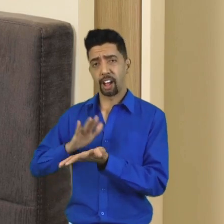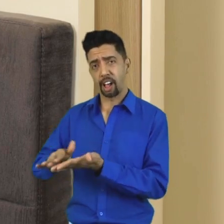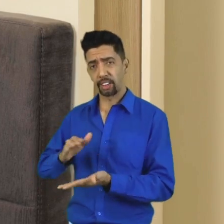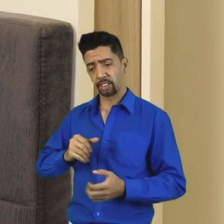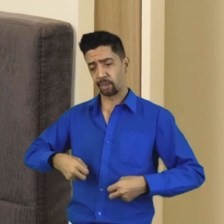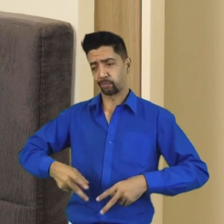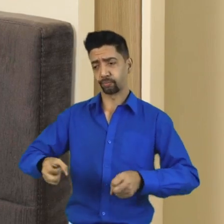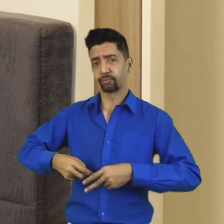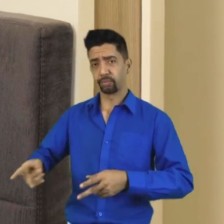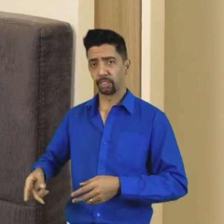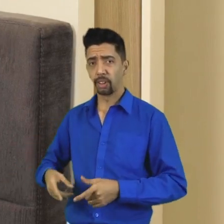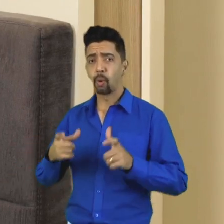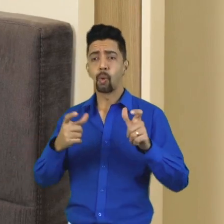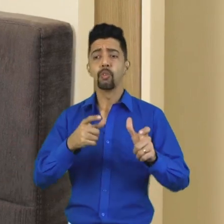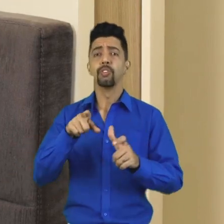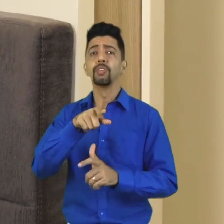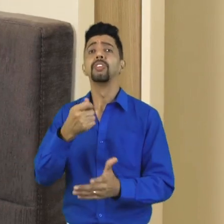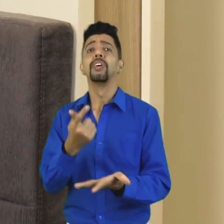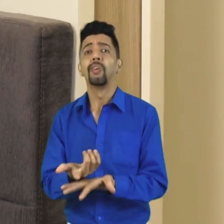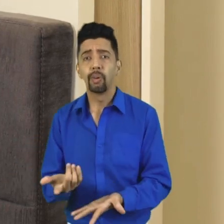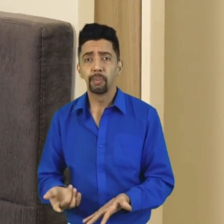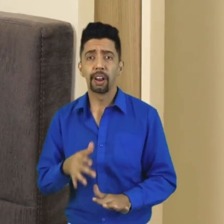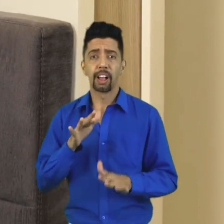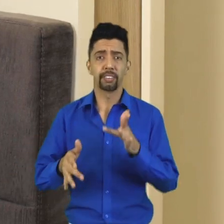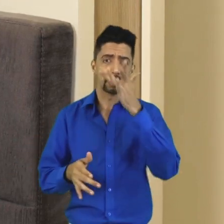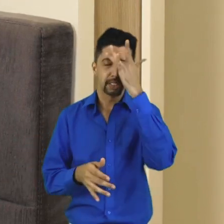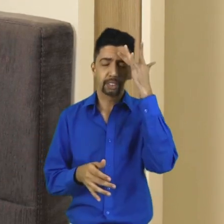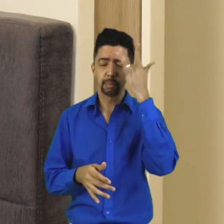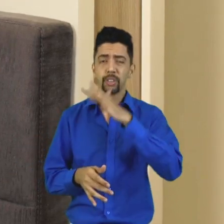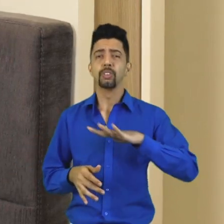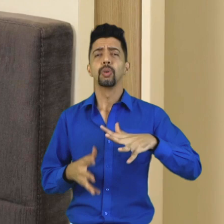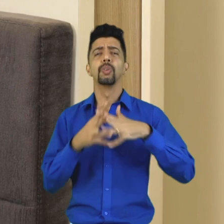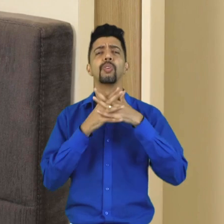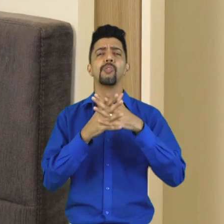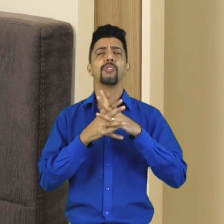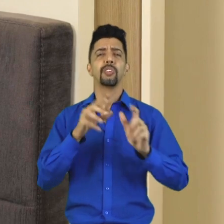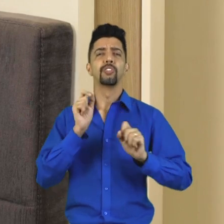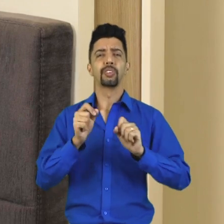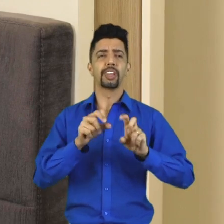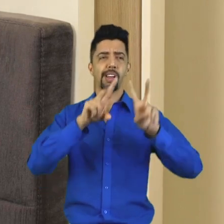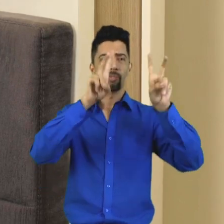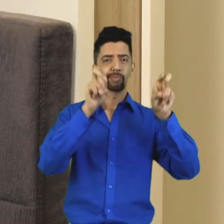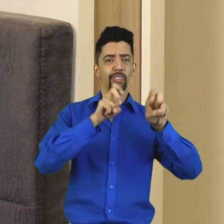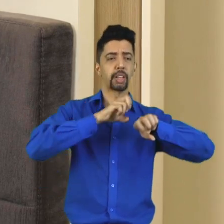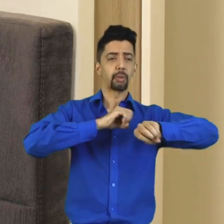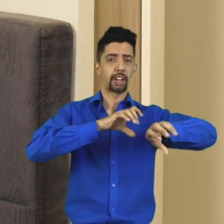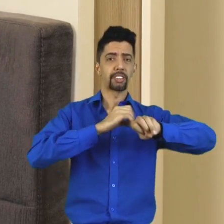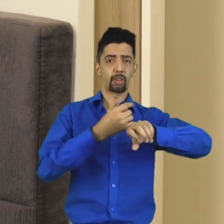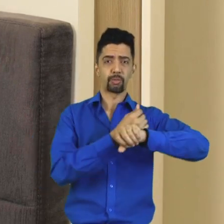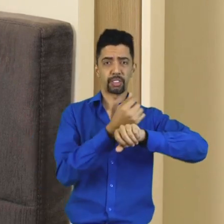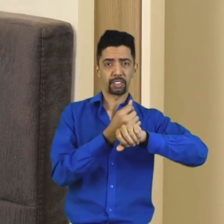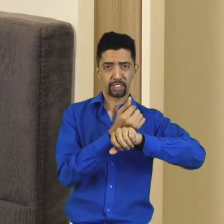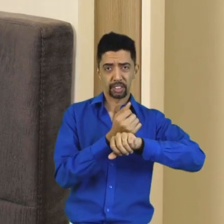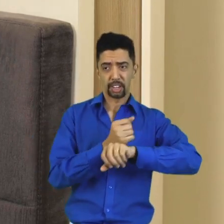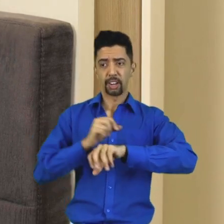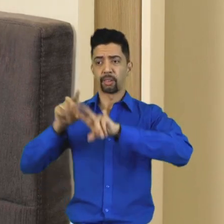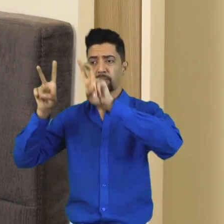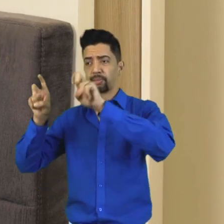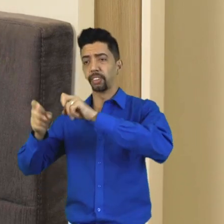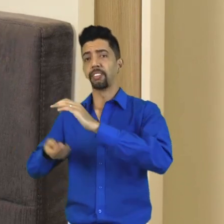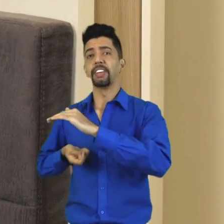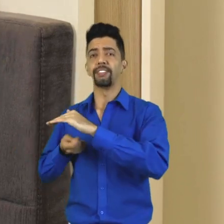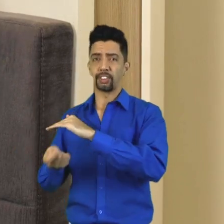As pessoas misturam educação financeira com investimento. Aqui, nos investimentos, nós estamos falando de